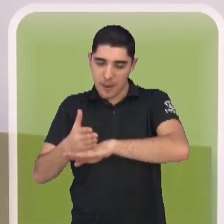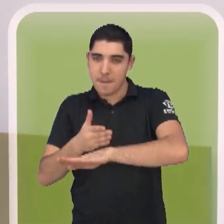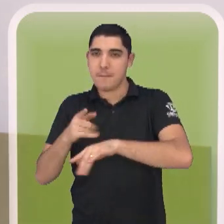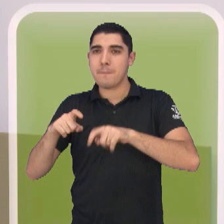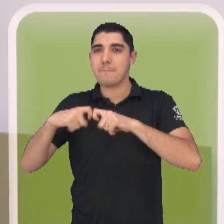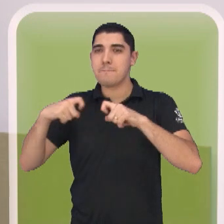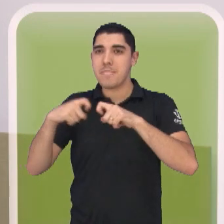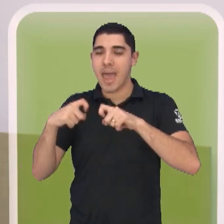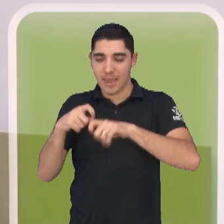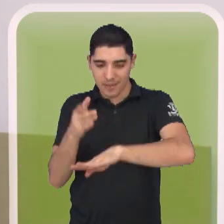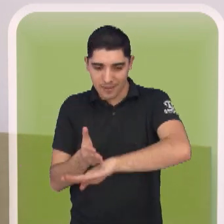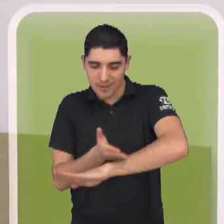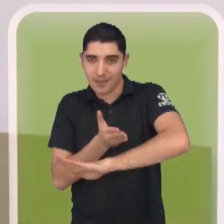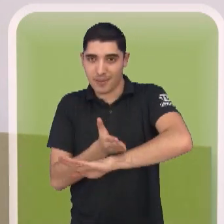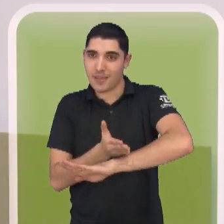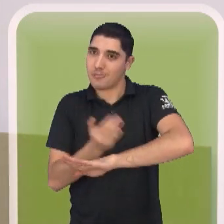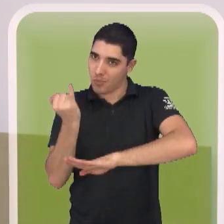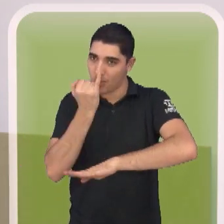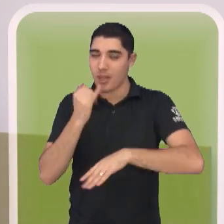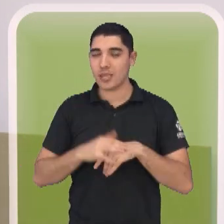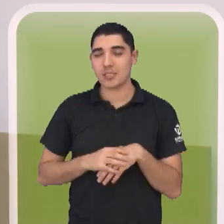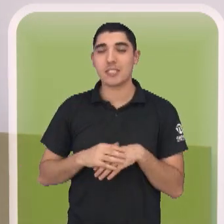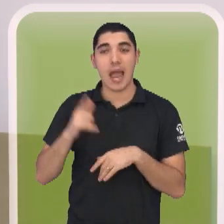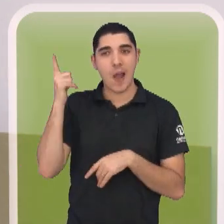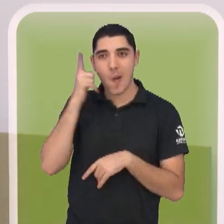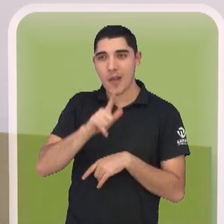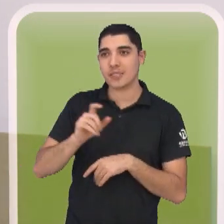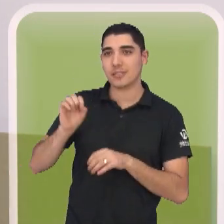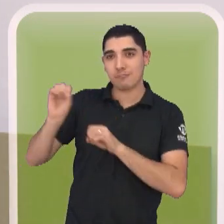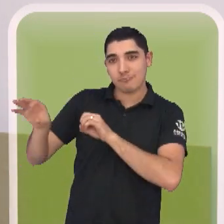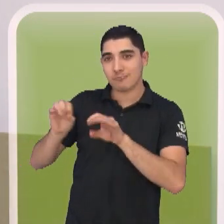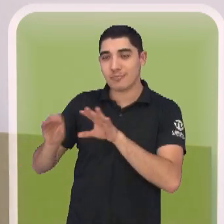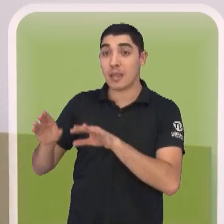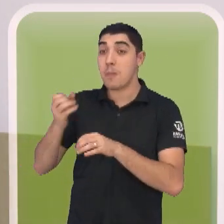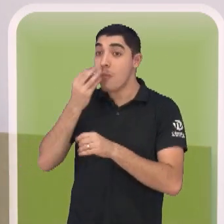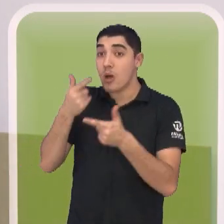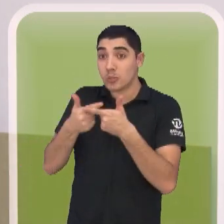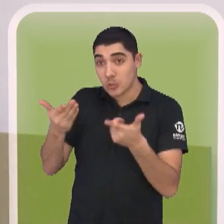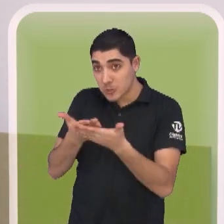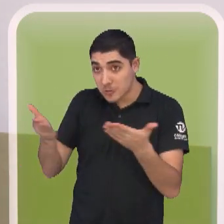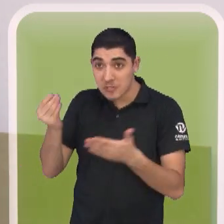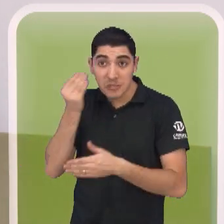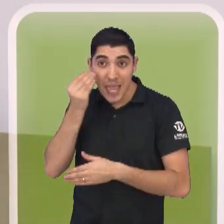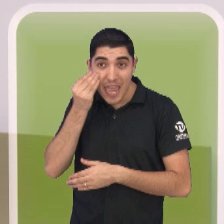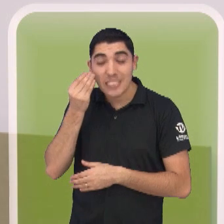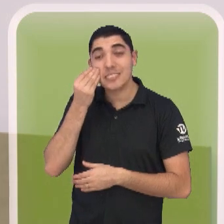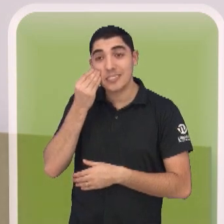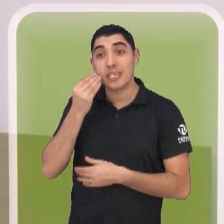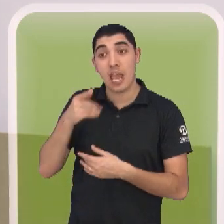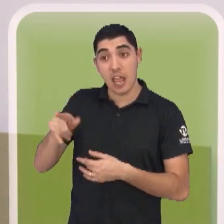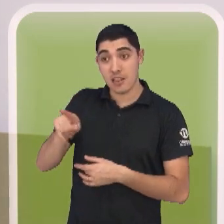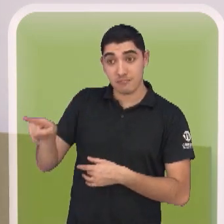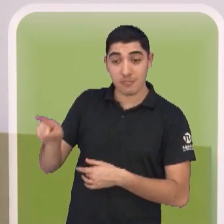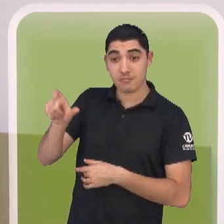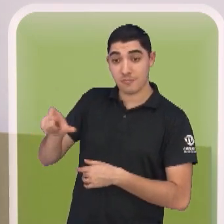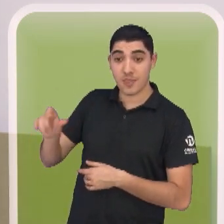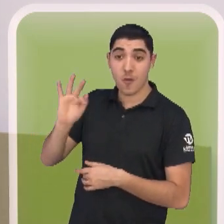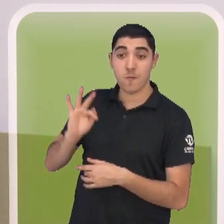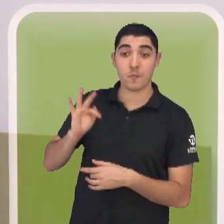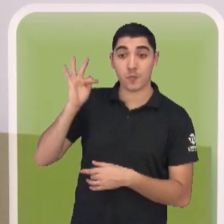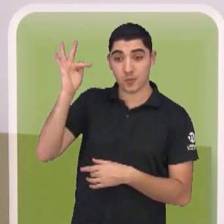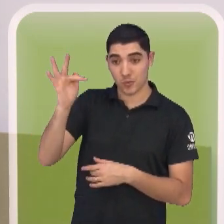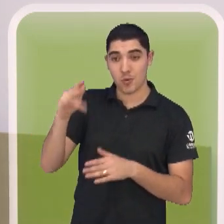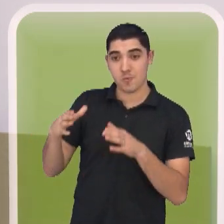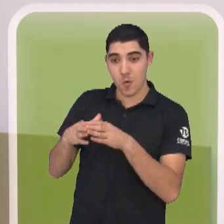a pode ser a camisa regata também eu acho que dá para jogar Então boa sorte para quem for fazer o teste aí para molecada que é o futuro desse time de